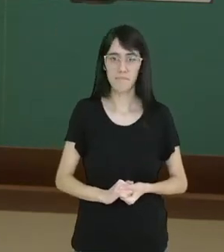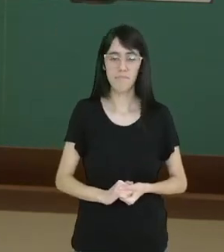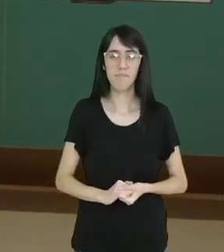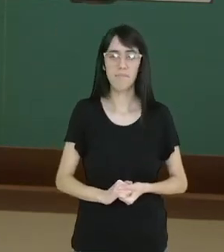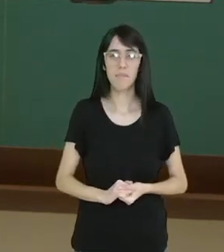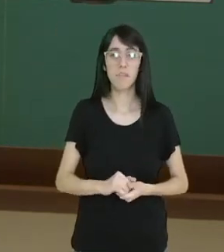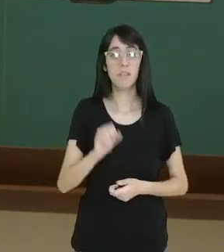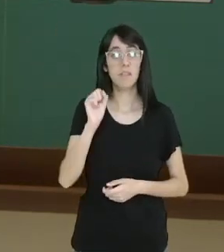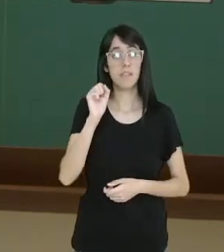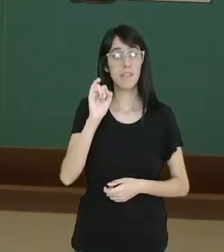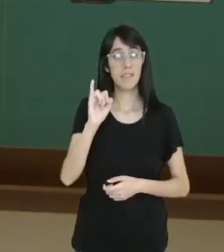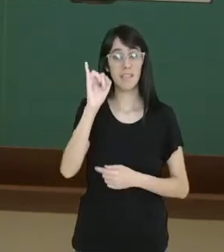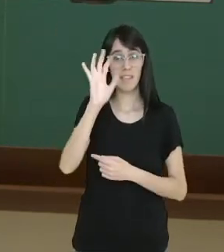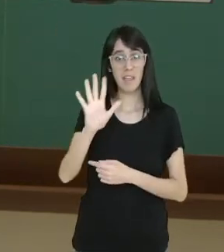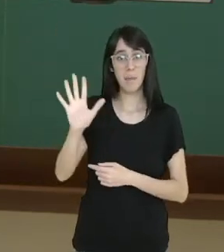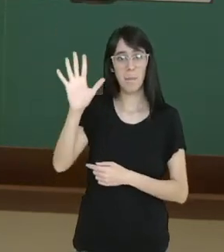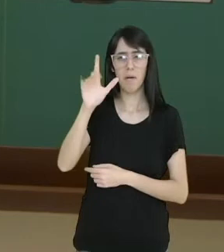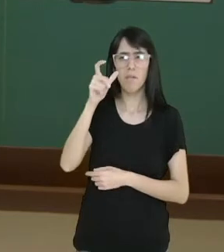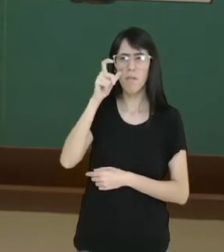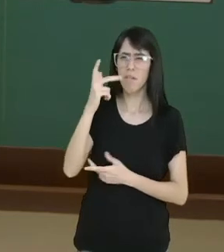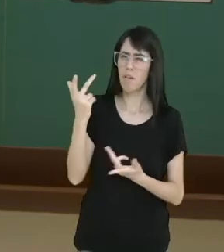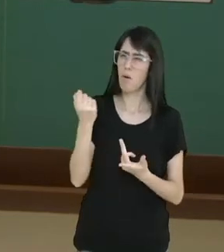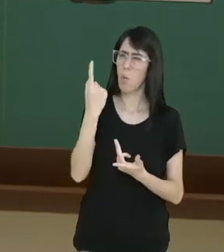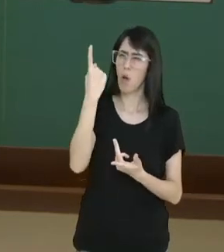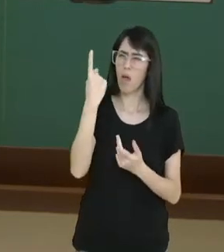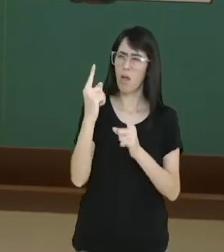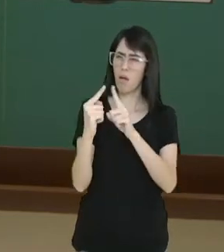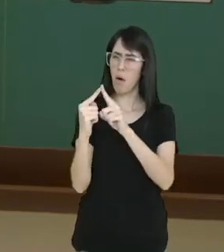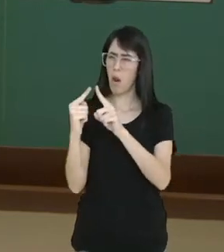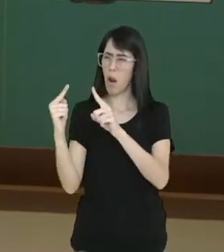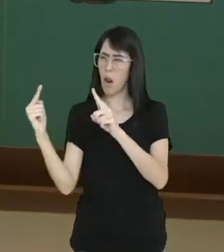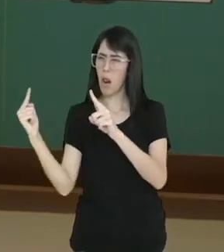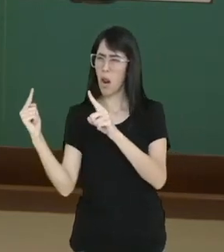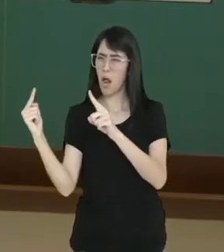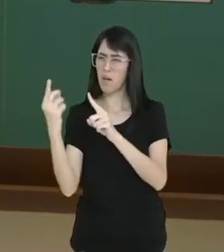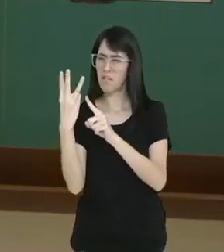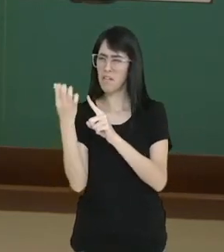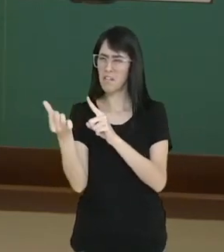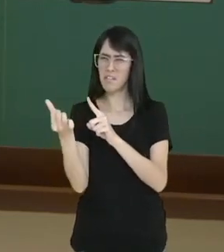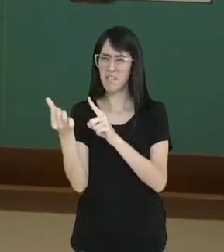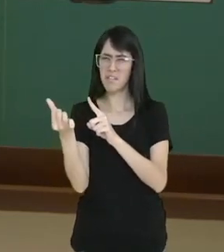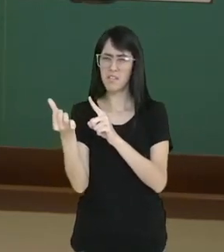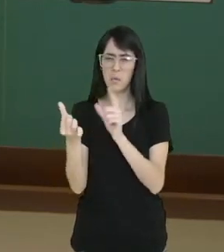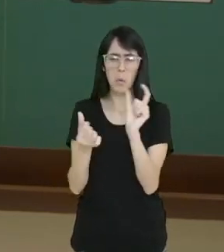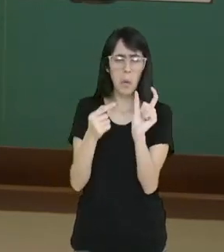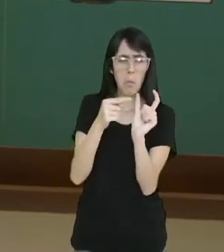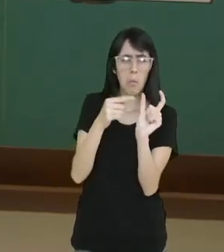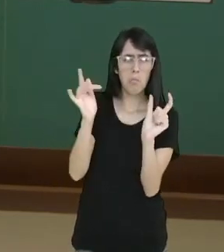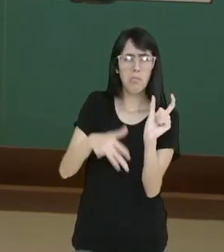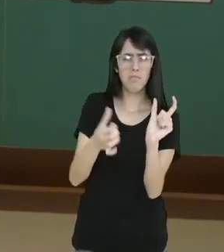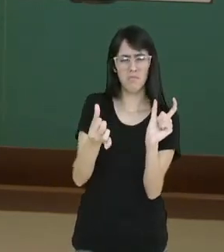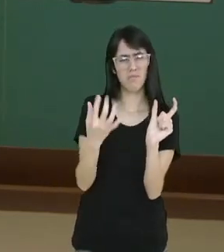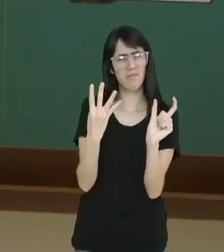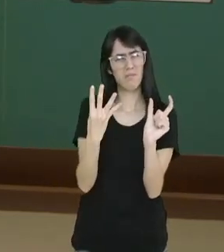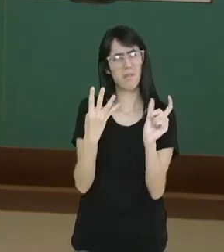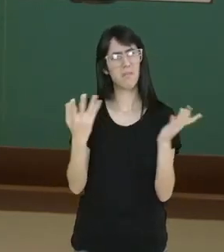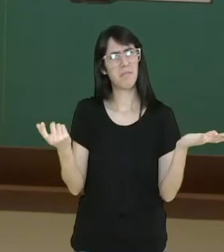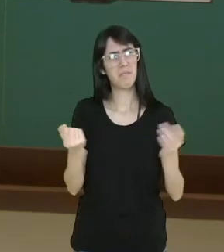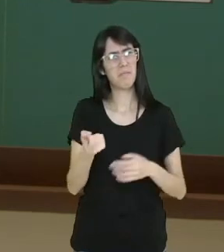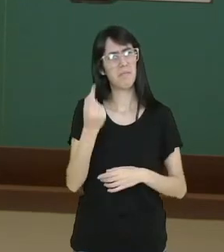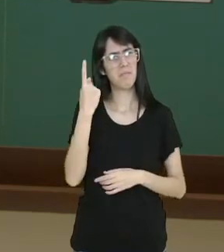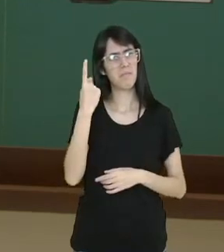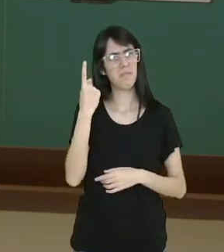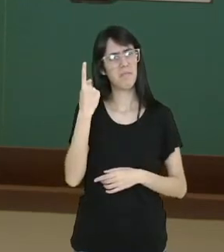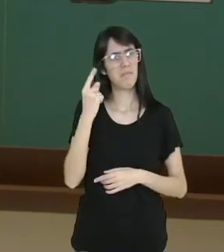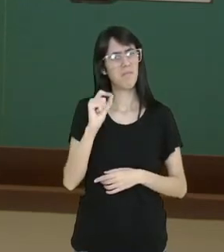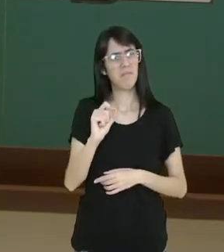que o desenho, gente, não pareça. Porque, na verdade, 64 é maior que 36. E no meu desenho está ao contrário. O